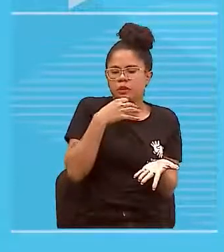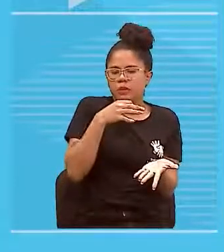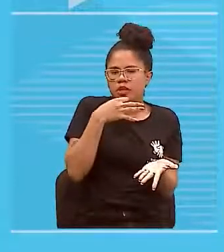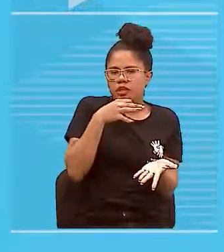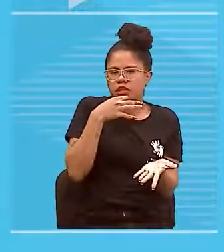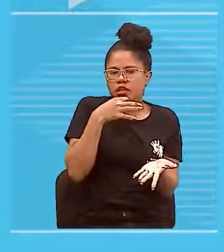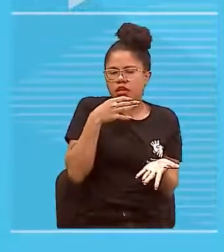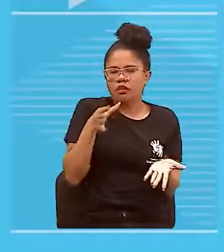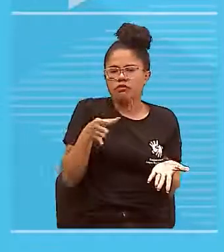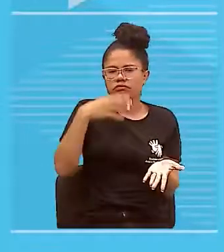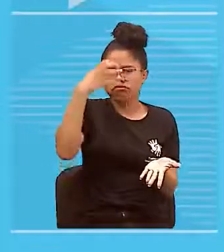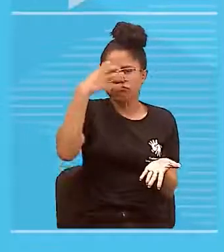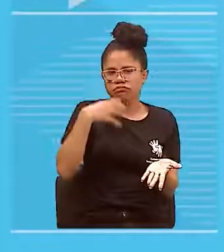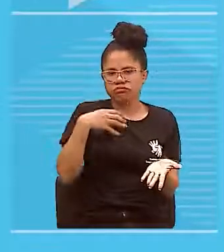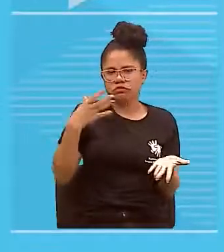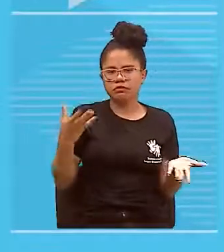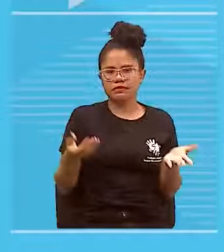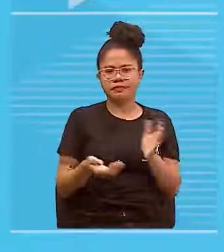embotado